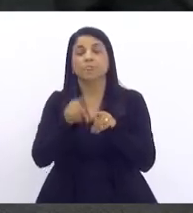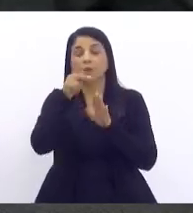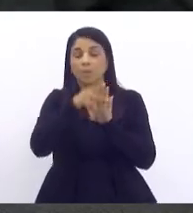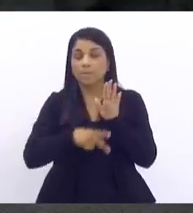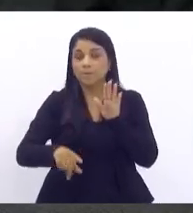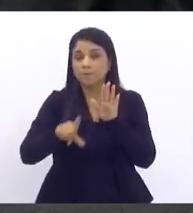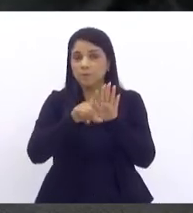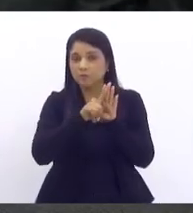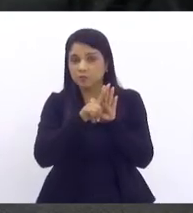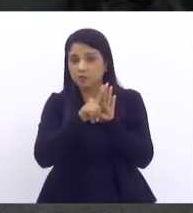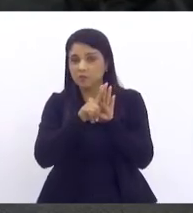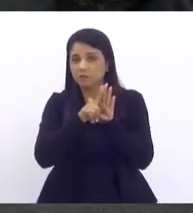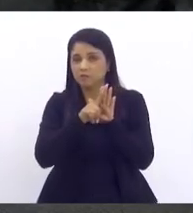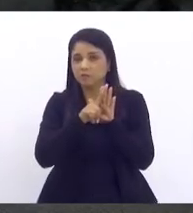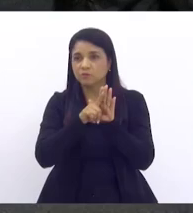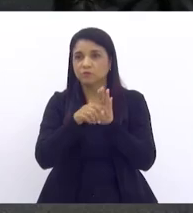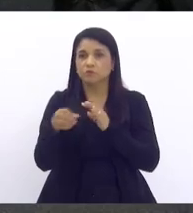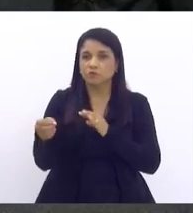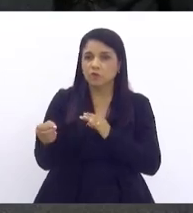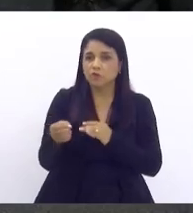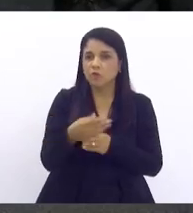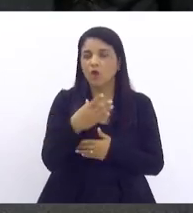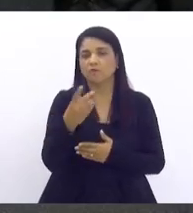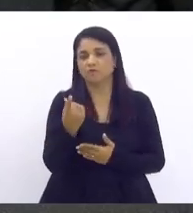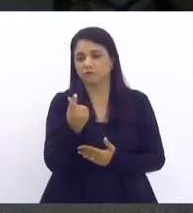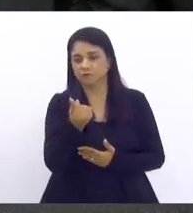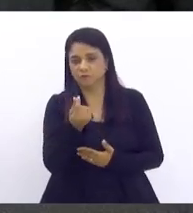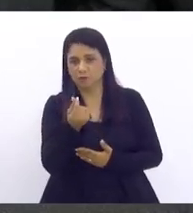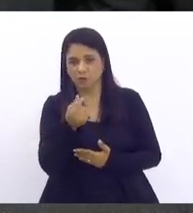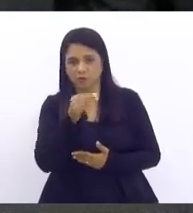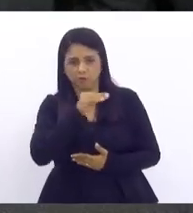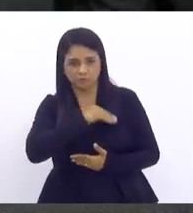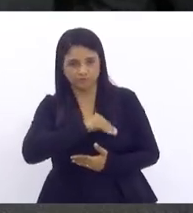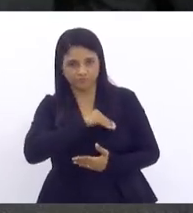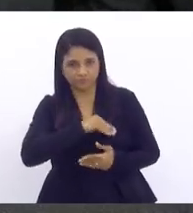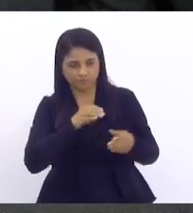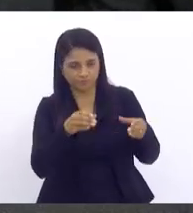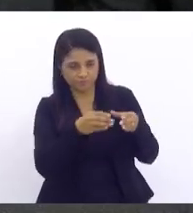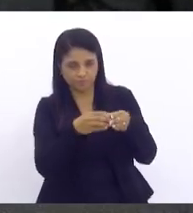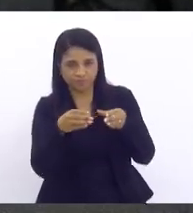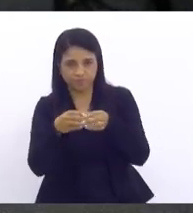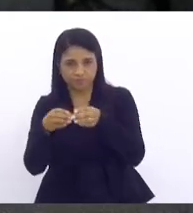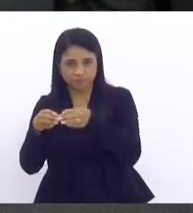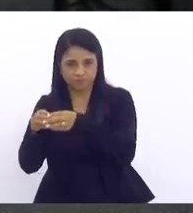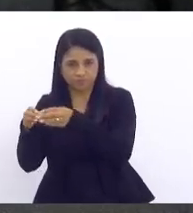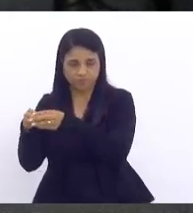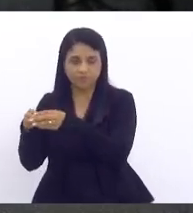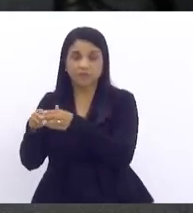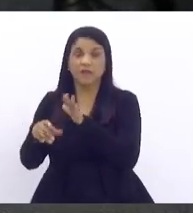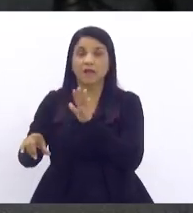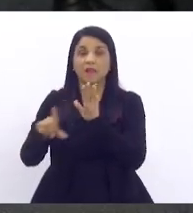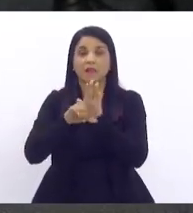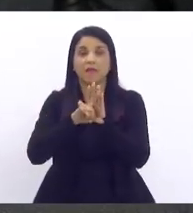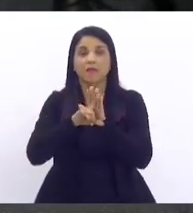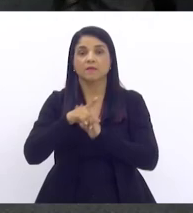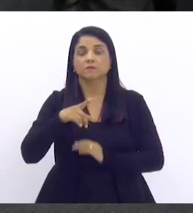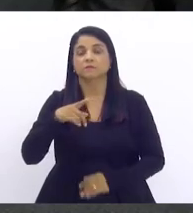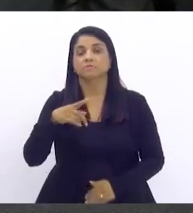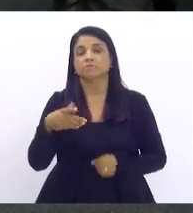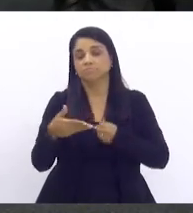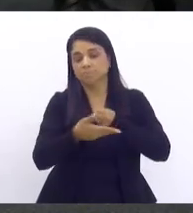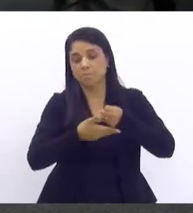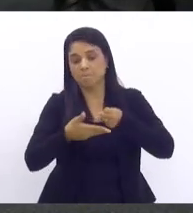projeto de estabelecimento de novos valores para as faixas contempladas na lei do piso salarial. Pedir para que o